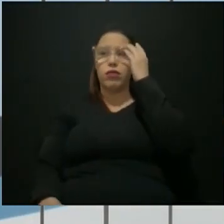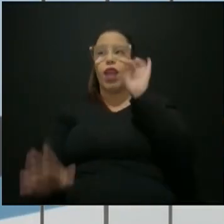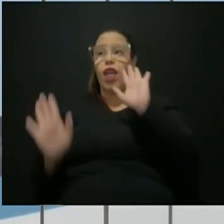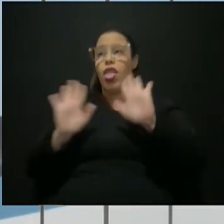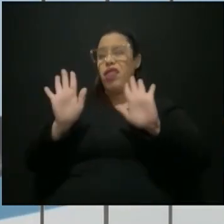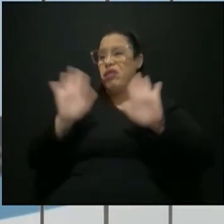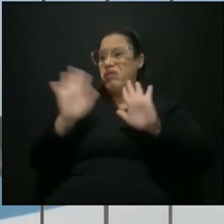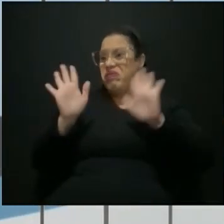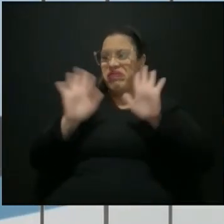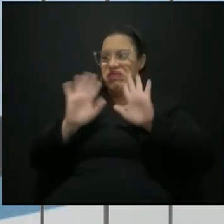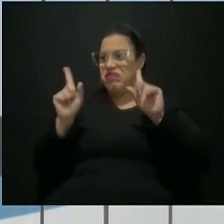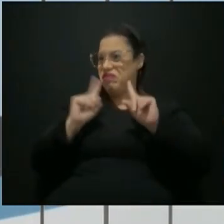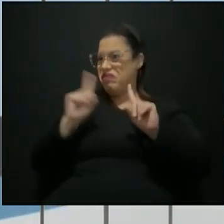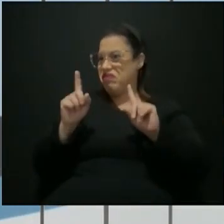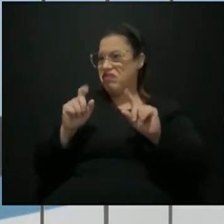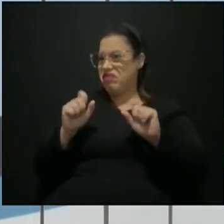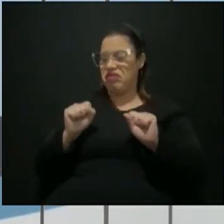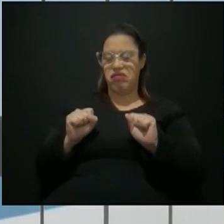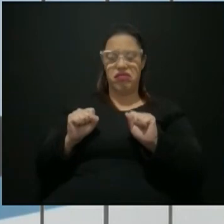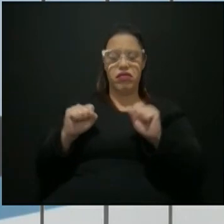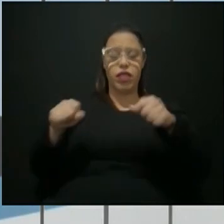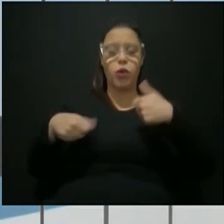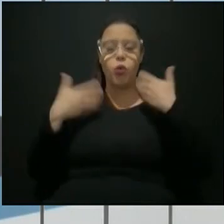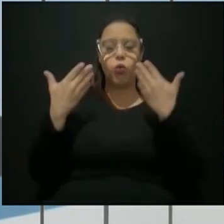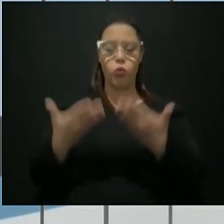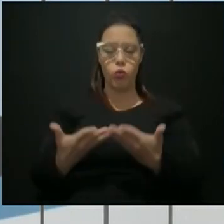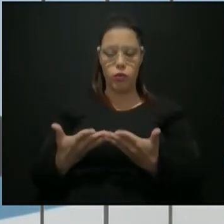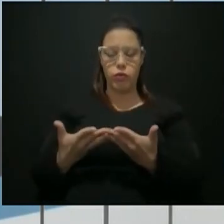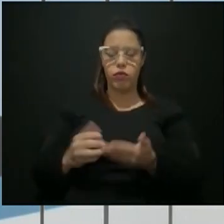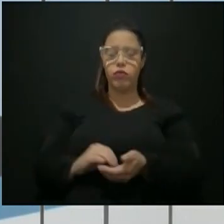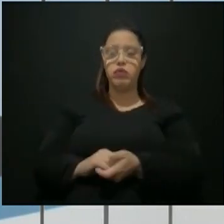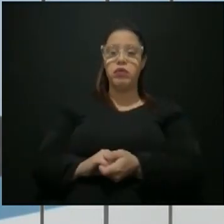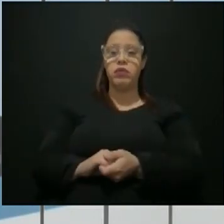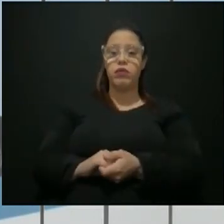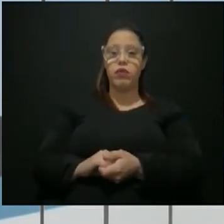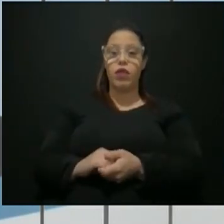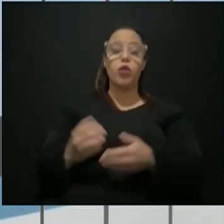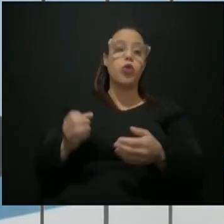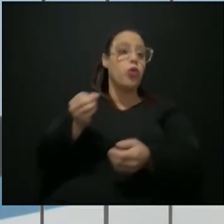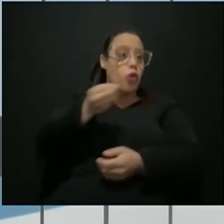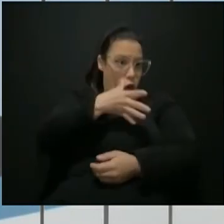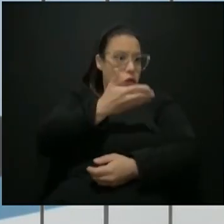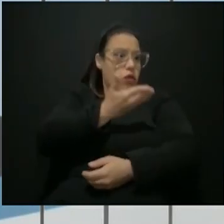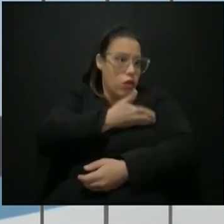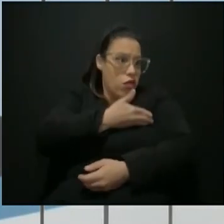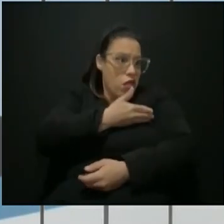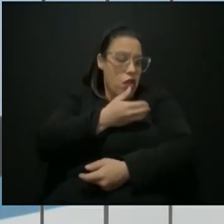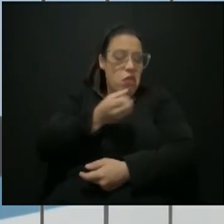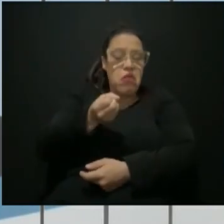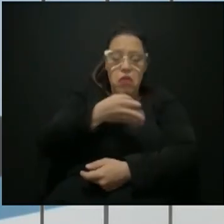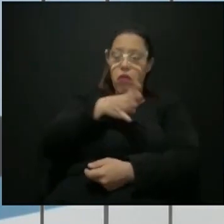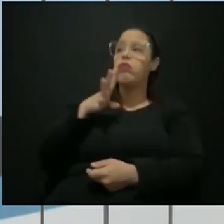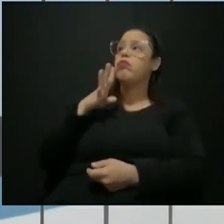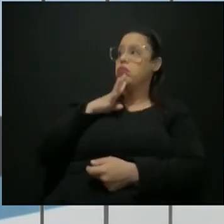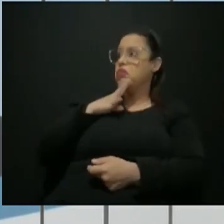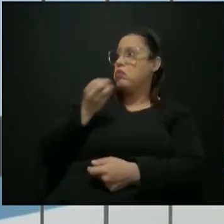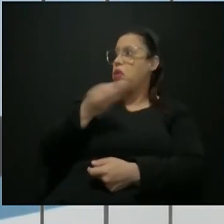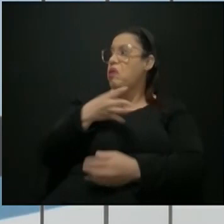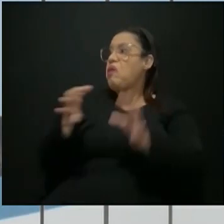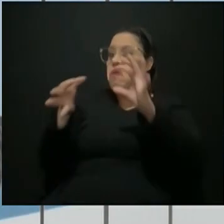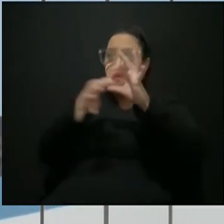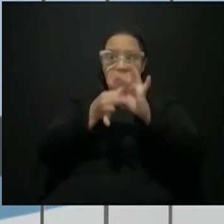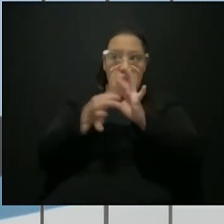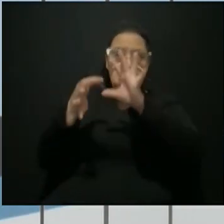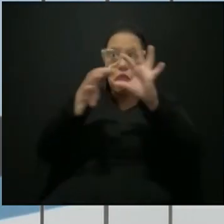gente deve incorporar, né, a perspectiva de novas amizades, novos conhecimentos, novas interações, novas conexões. Eu acho que